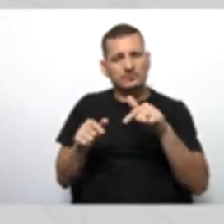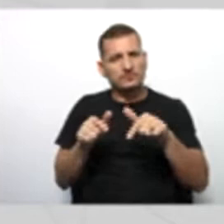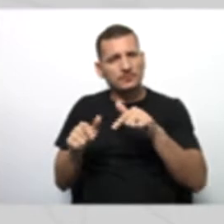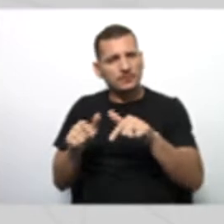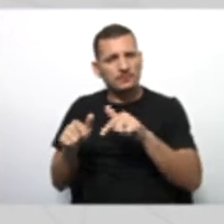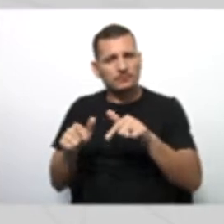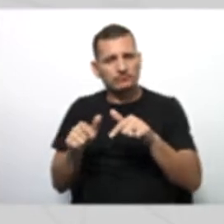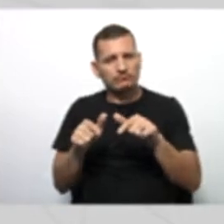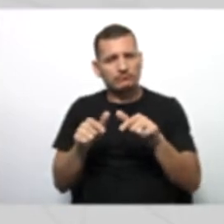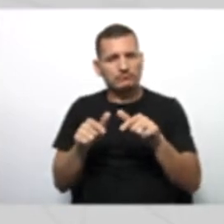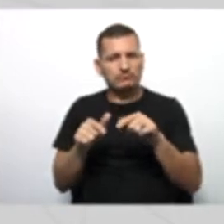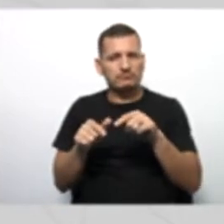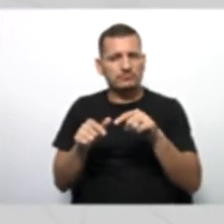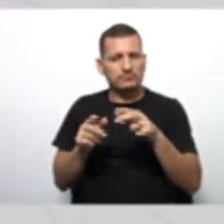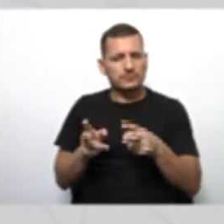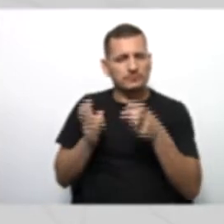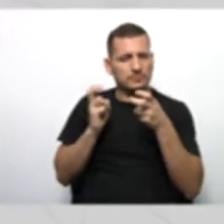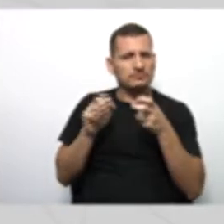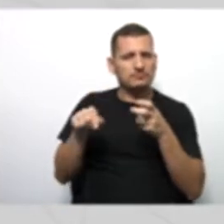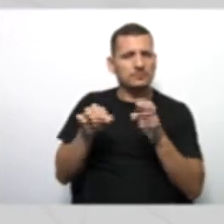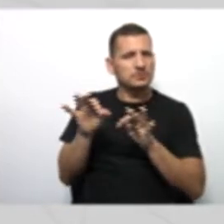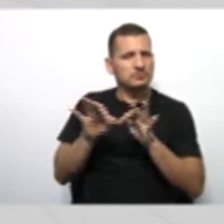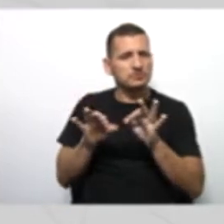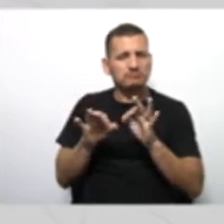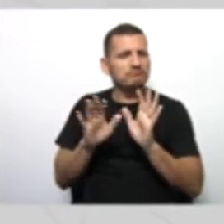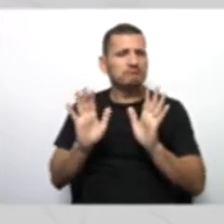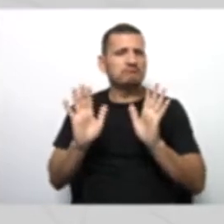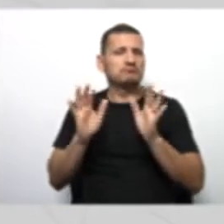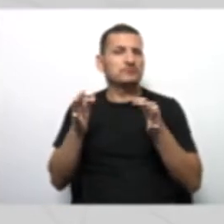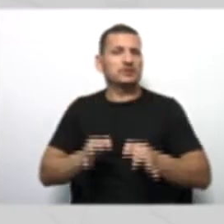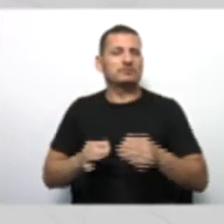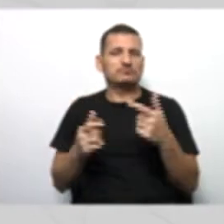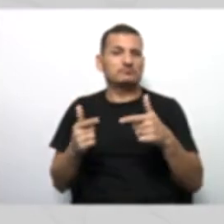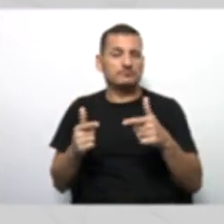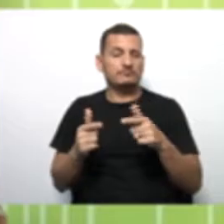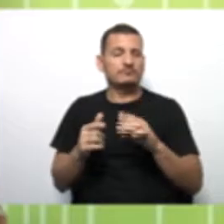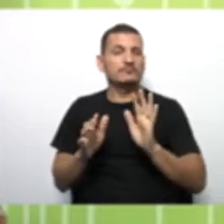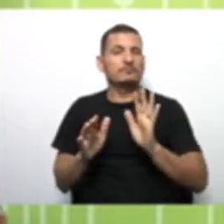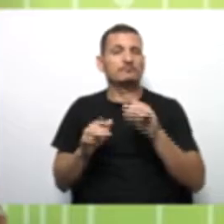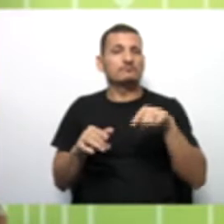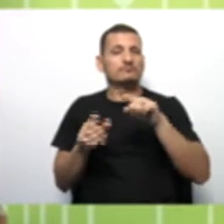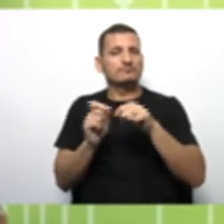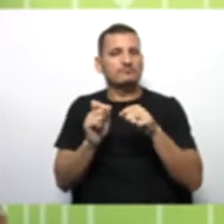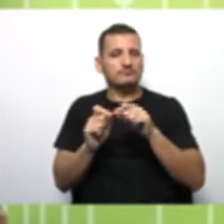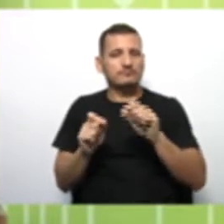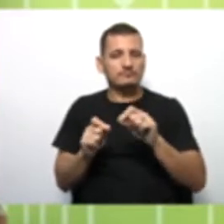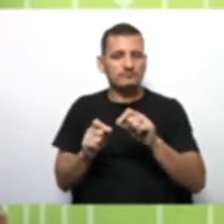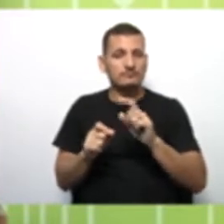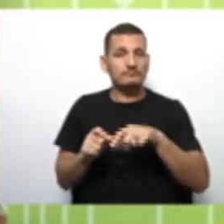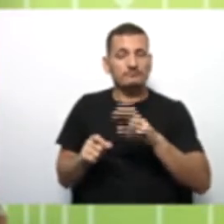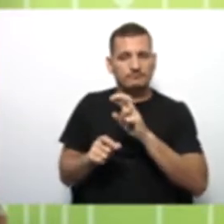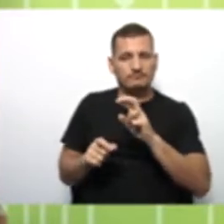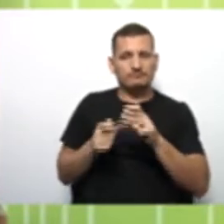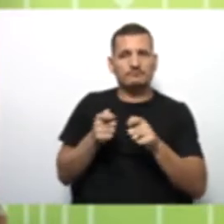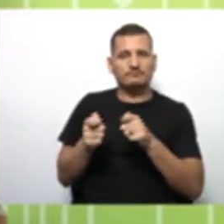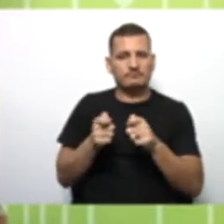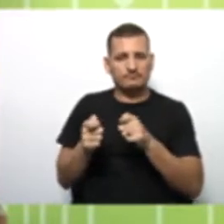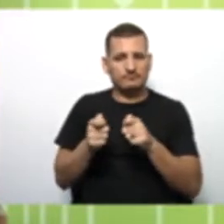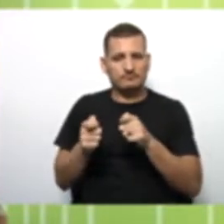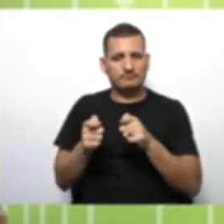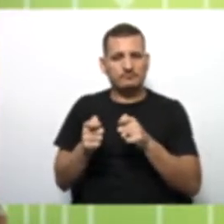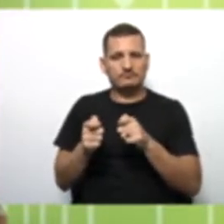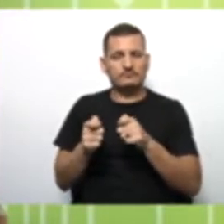viu que aquele seu planejamento não deu muito certo. Então você tem que fazer o quê? Aí entra o monitoramento e controle. Você tem